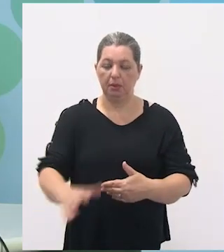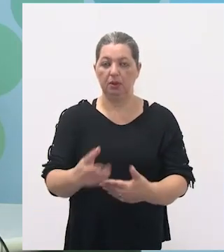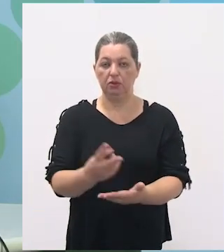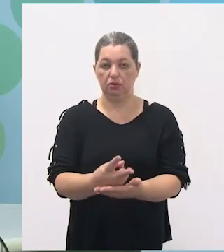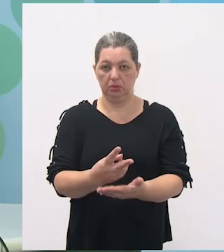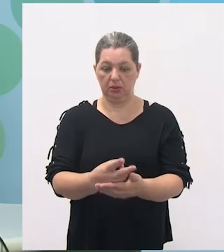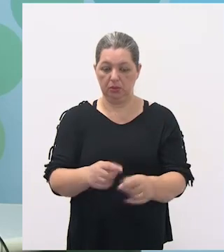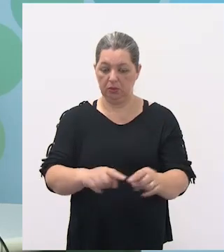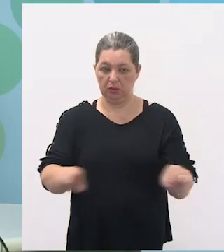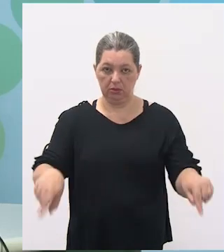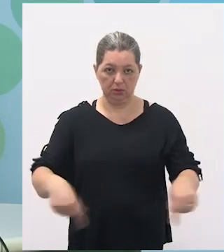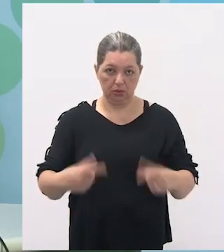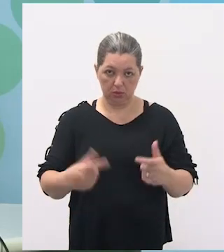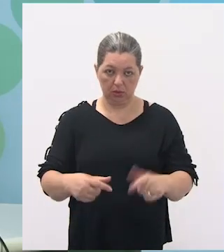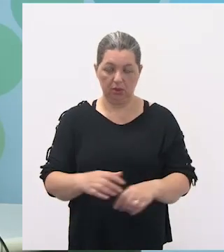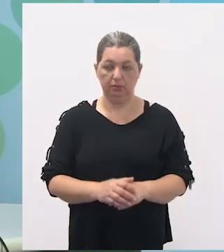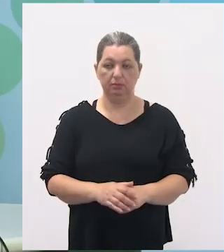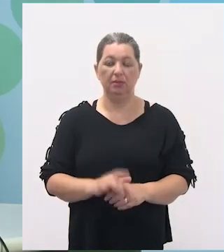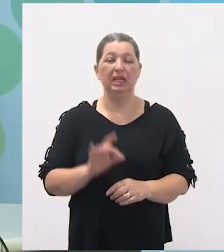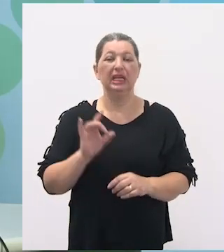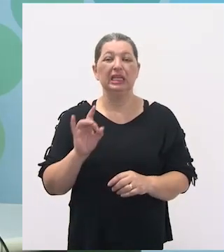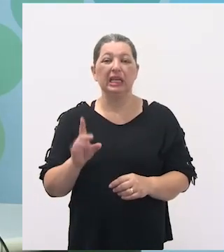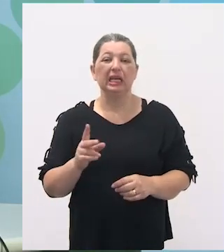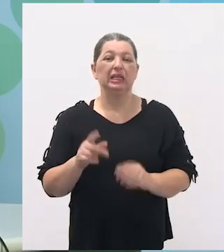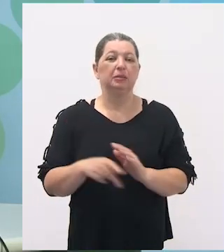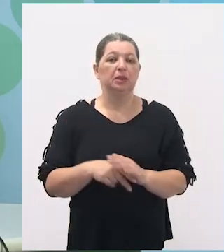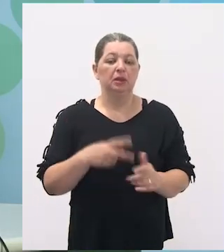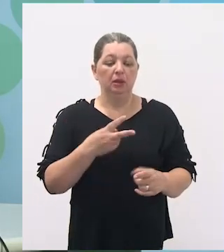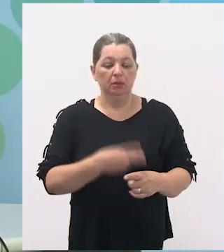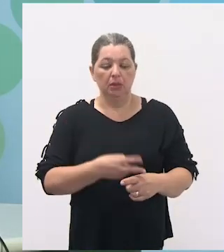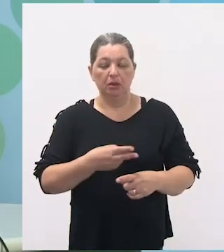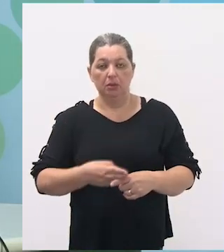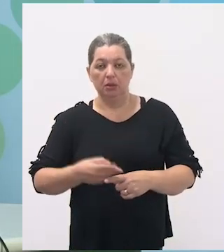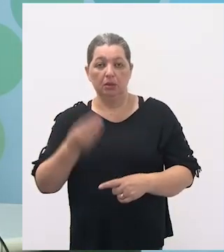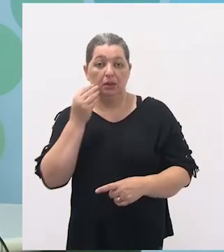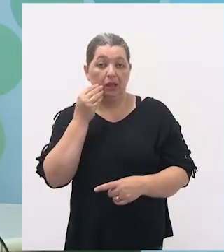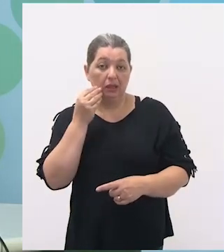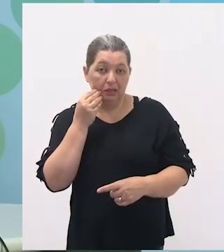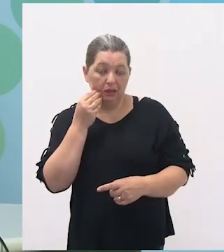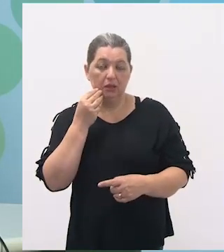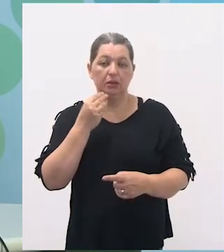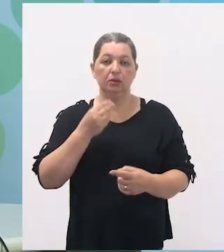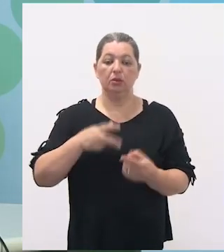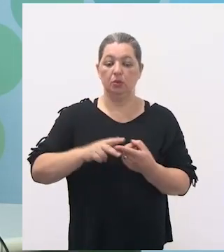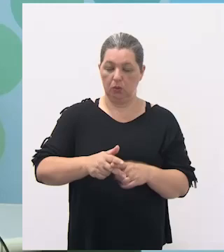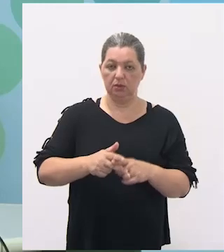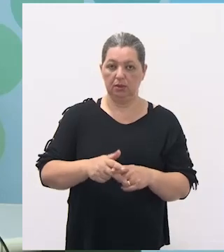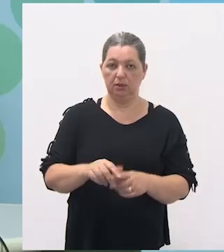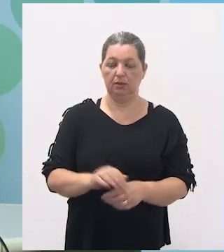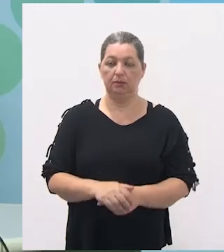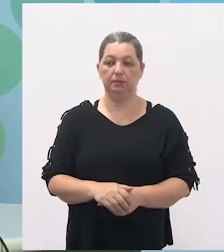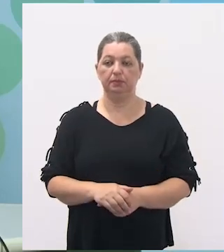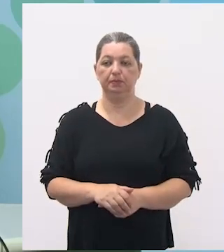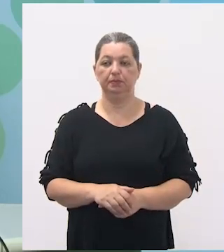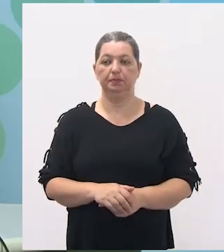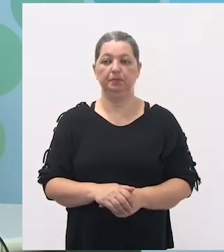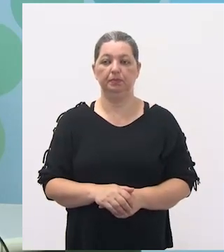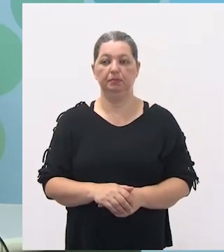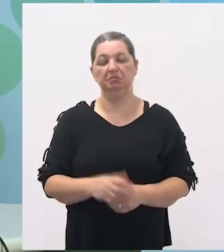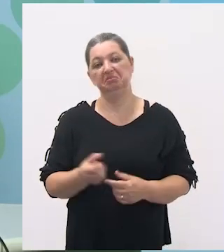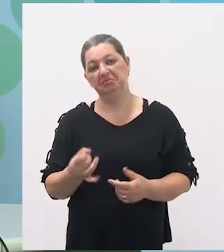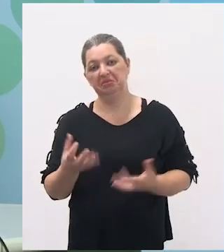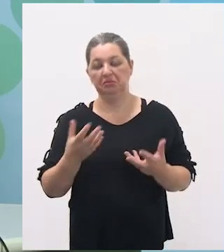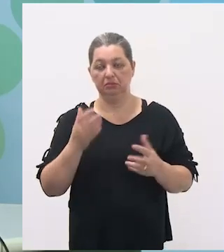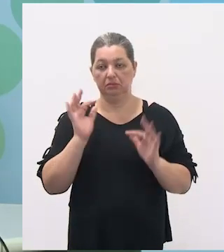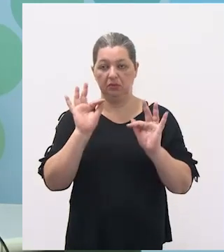cada edição estamos tentando corrigir essas inconsistências, ok? Valéria, se quiser finalizar,